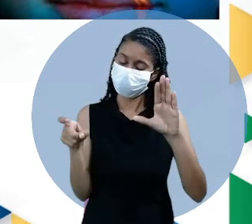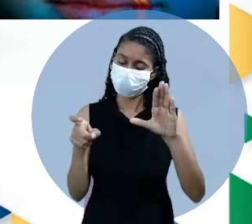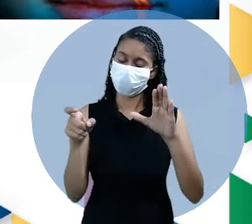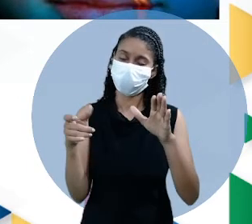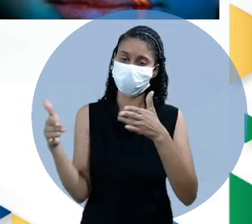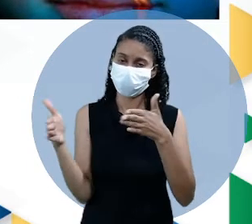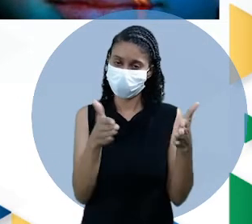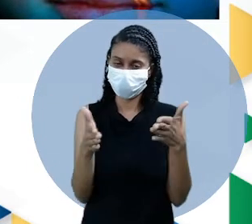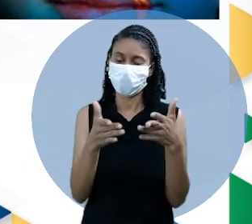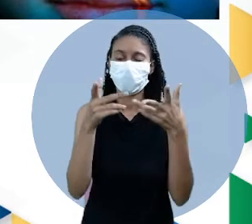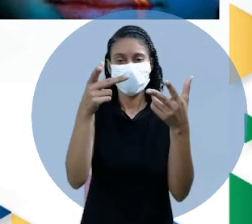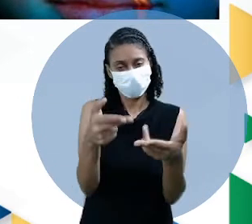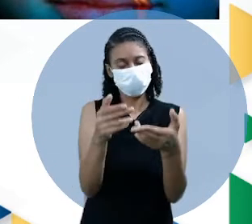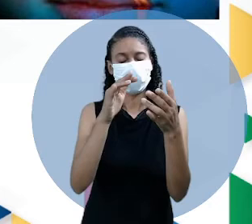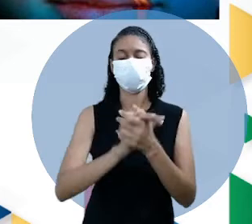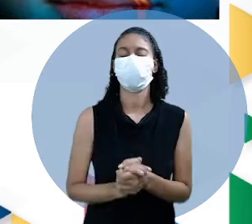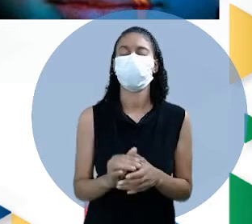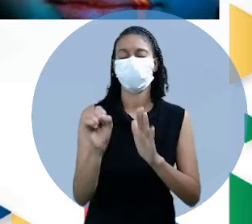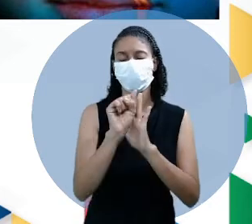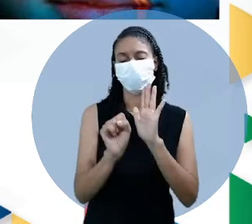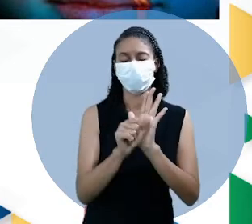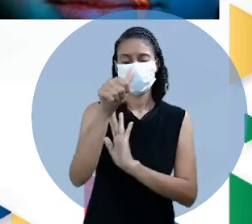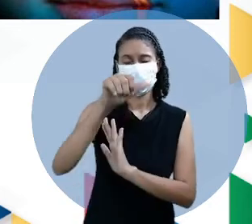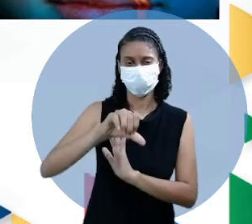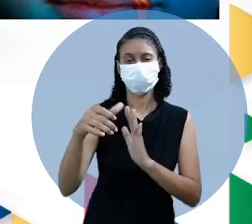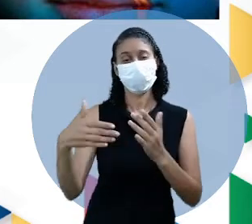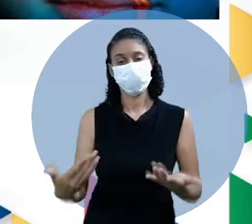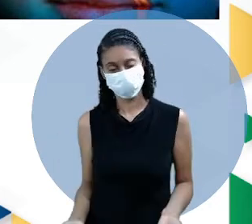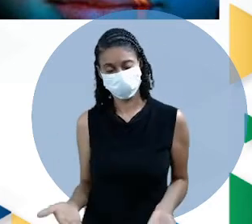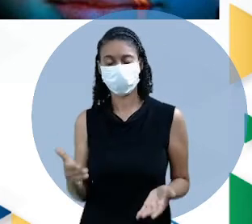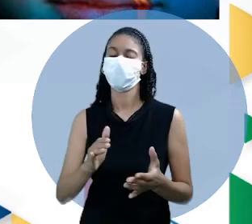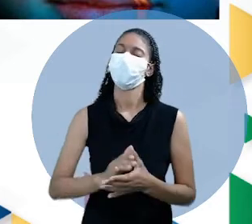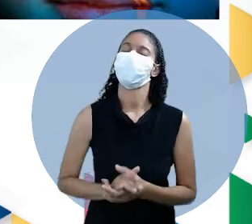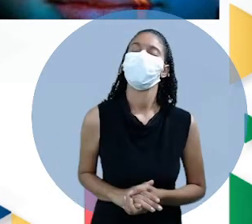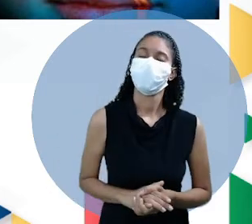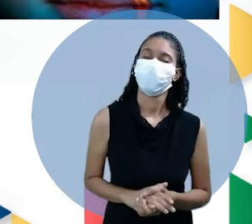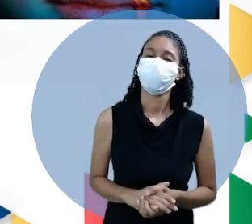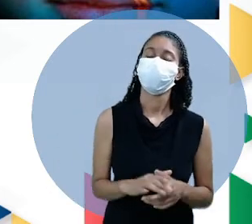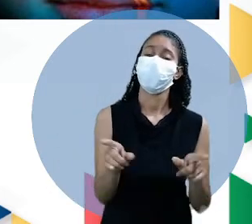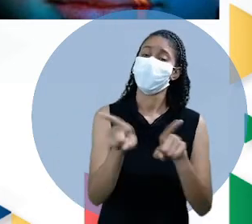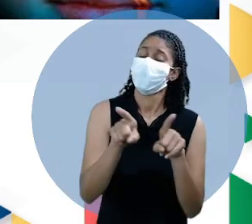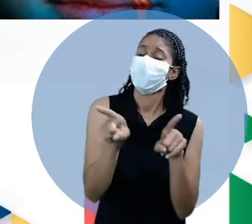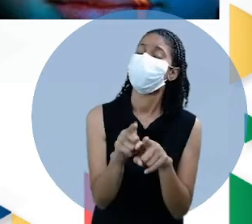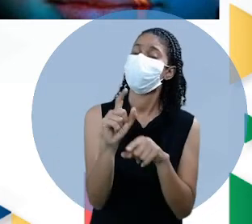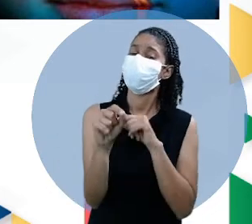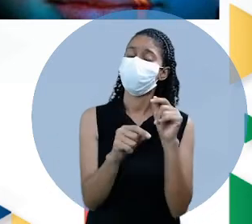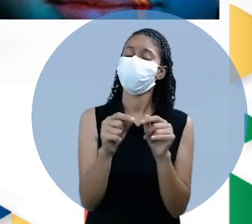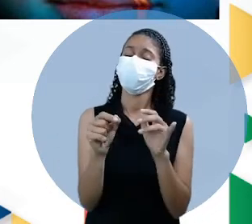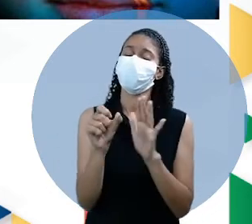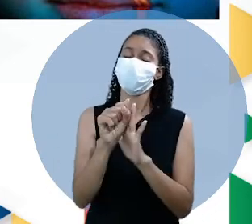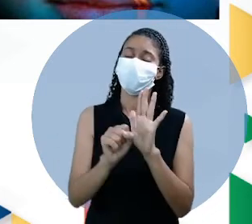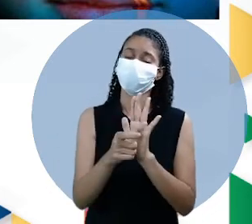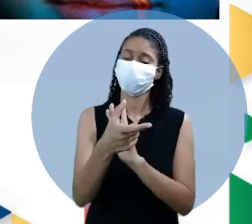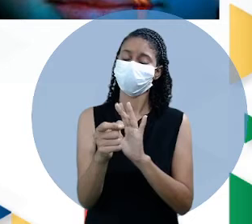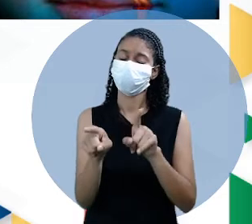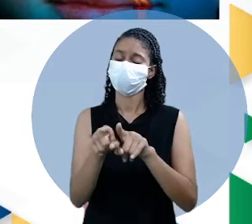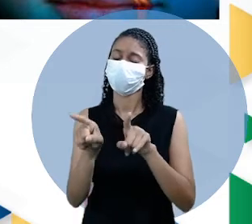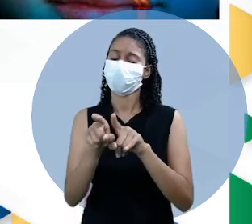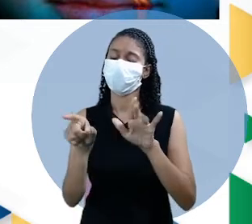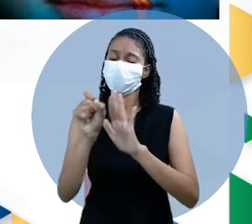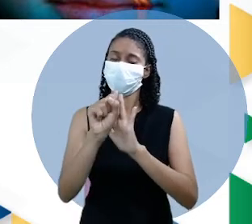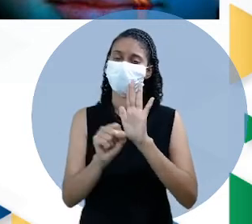no século XIX. E também trazem, durante o século XX e também no século XXI,